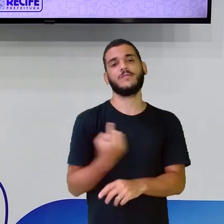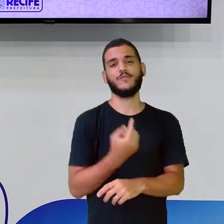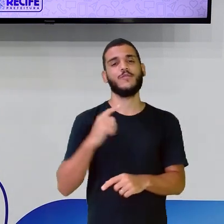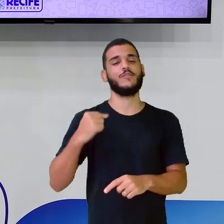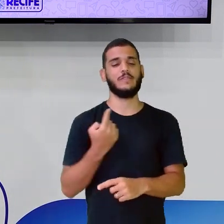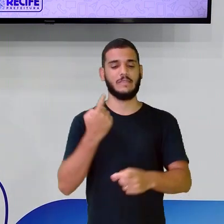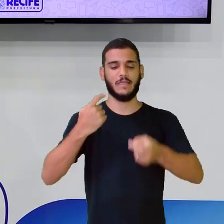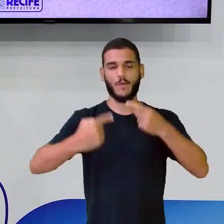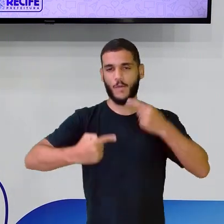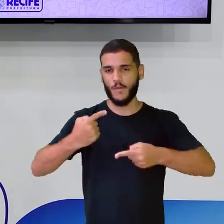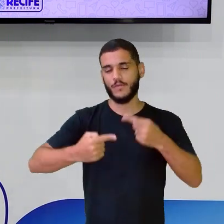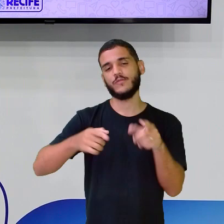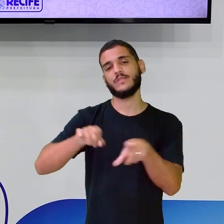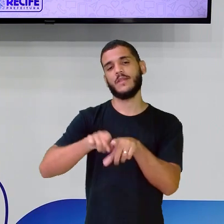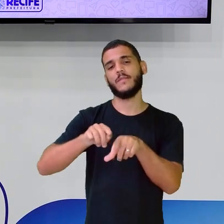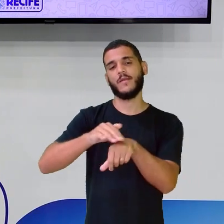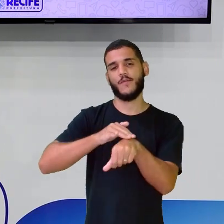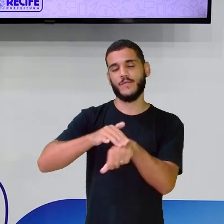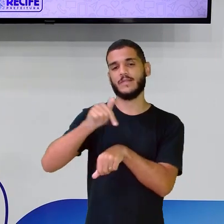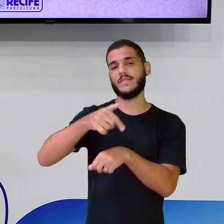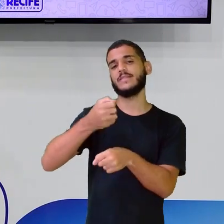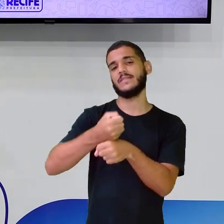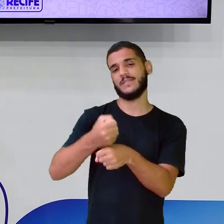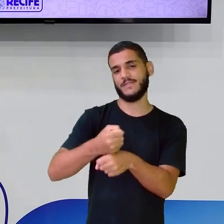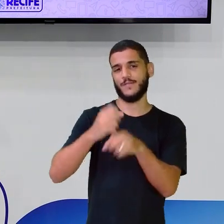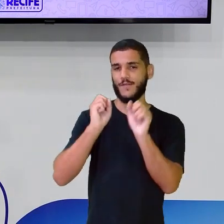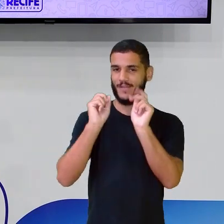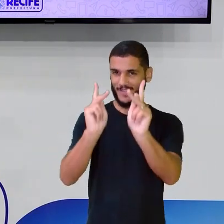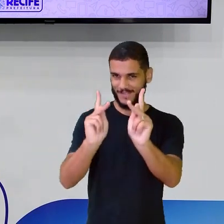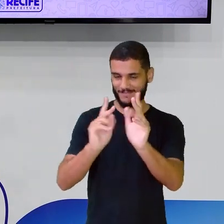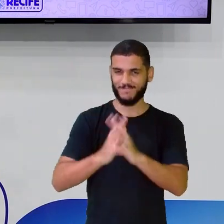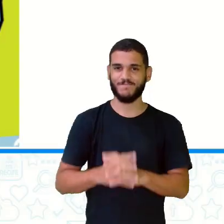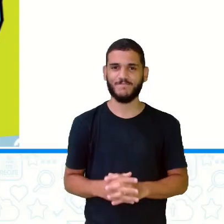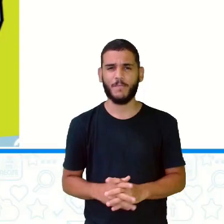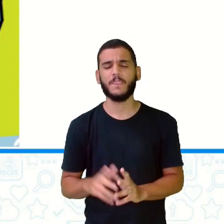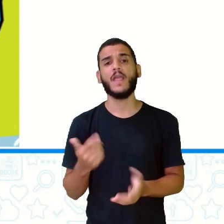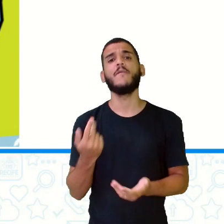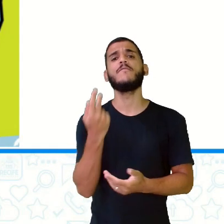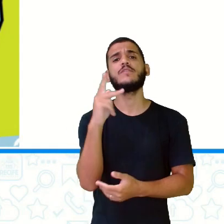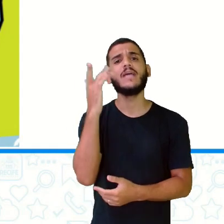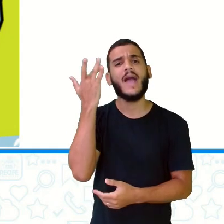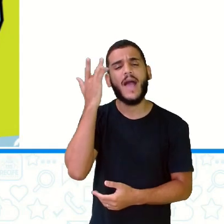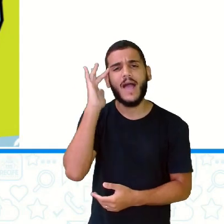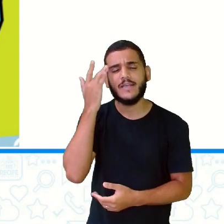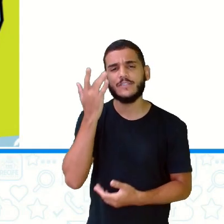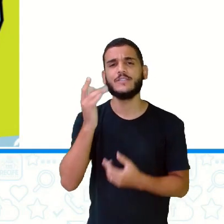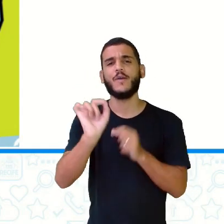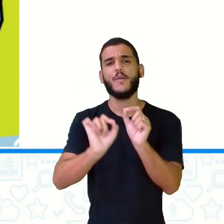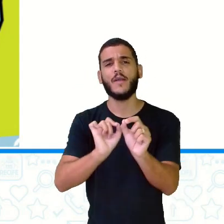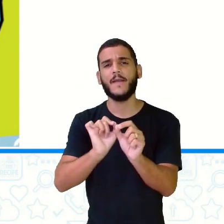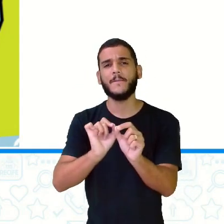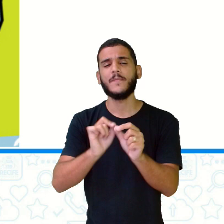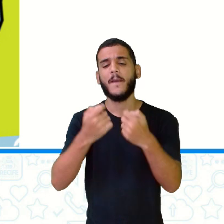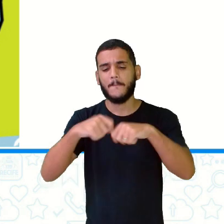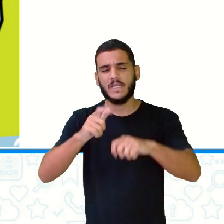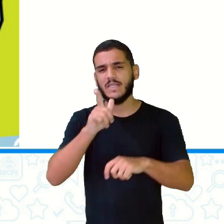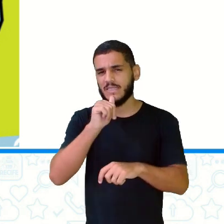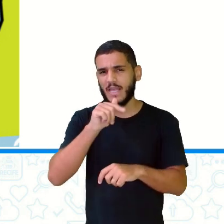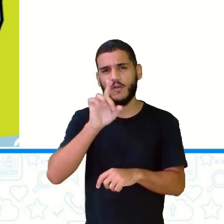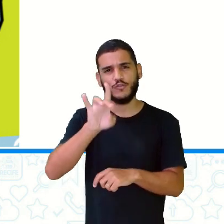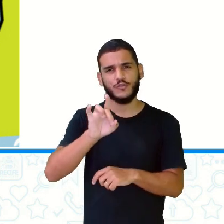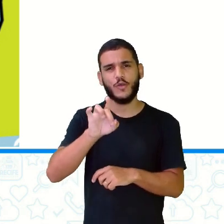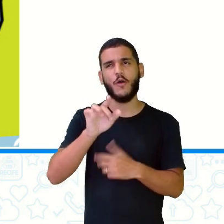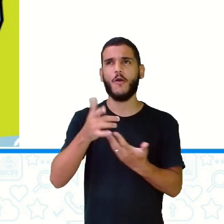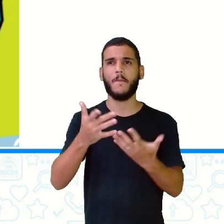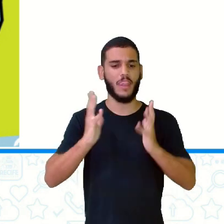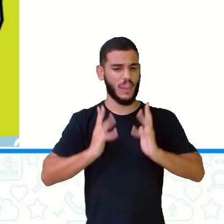vai trabalhar esse ano, beleza? Você acha que precisa de água apenas para a